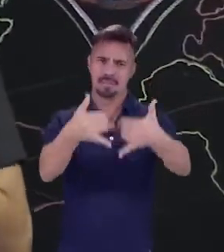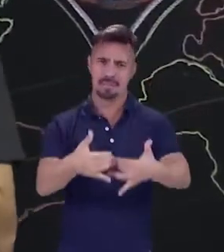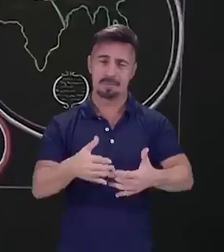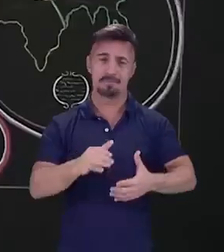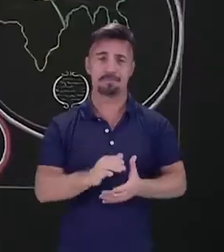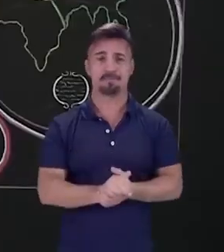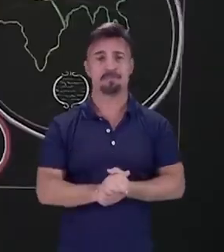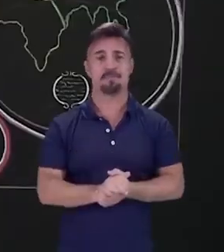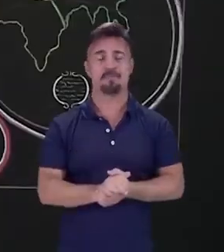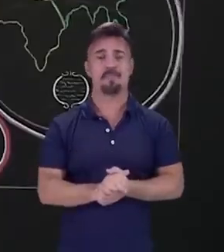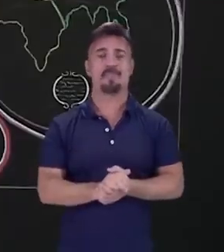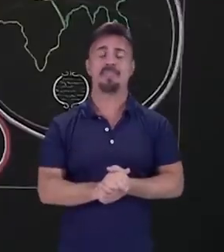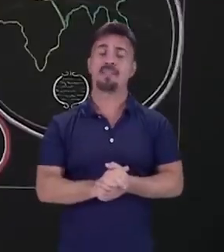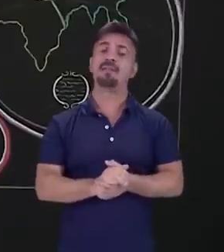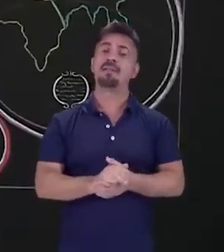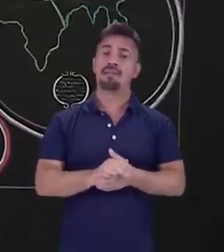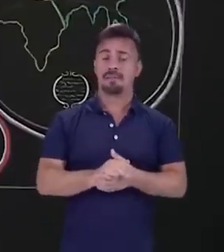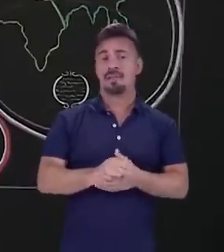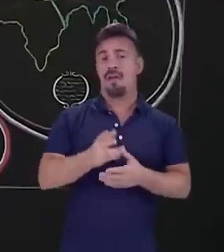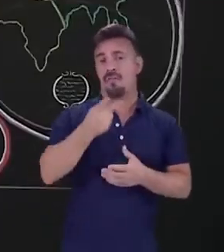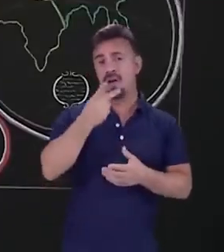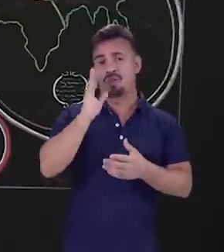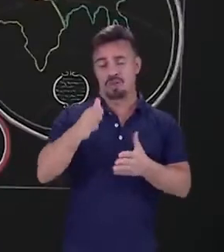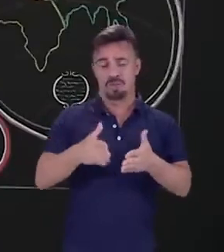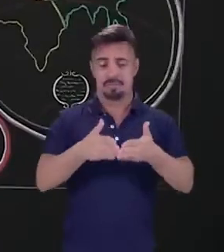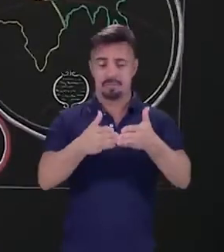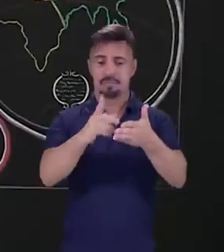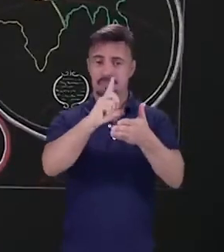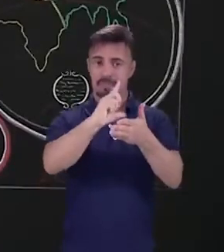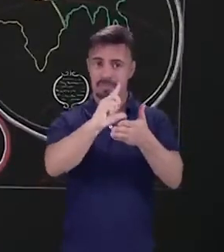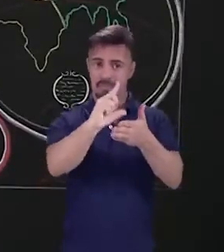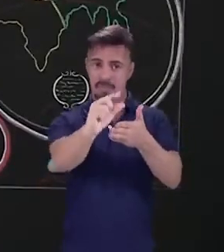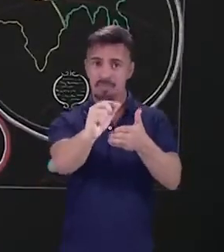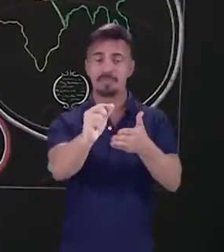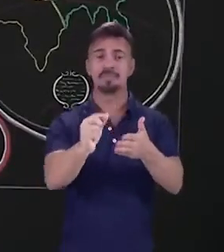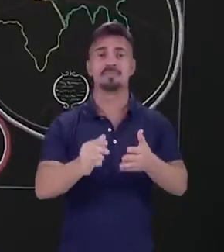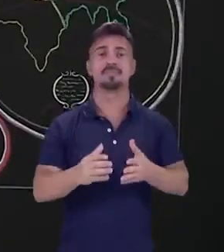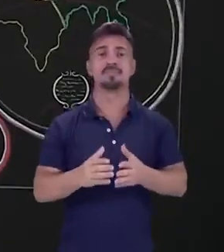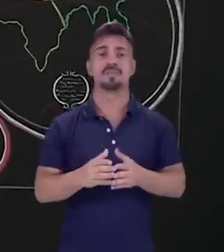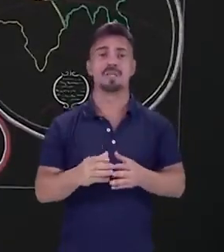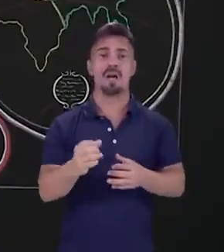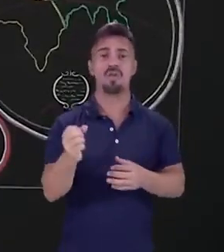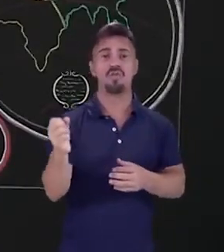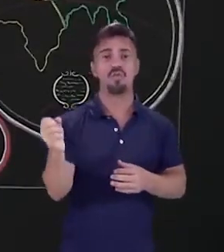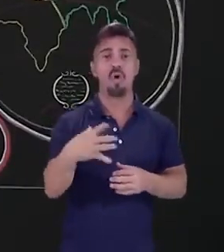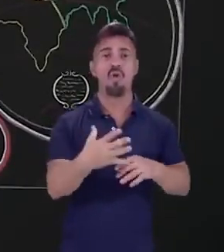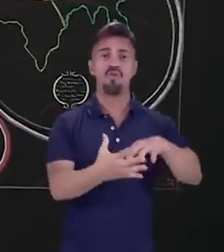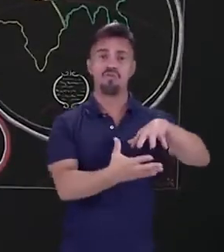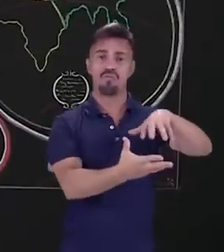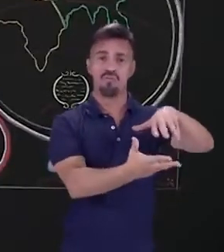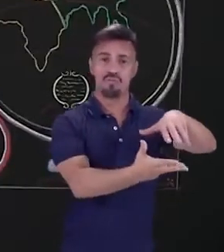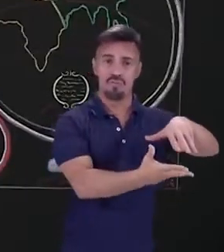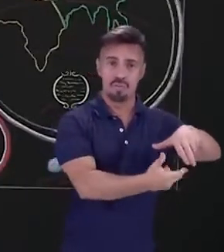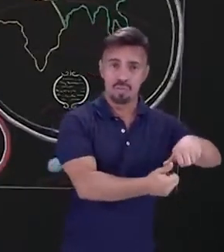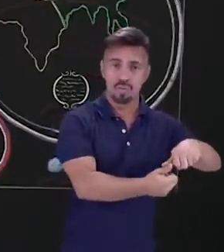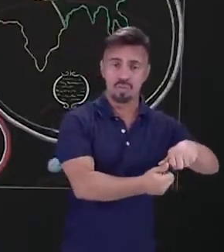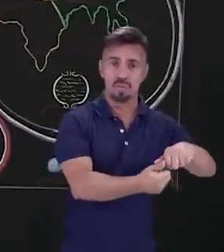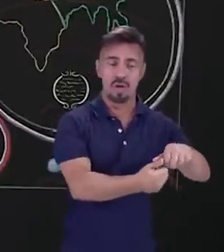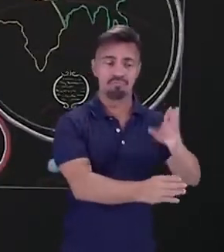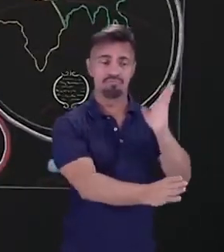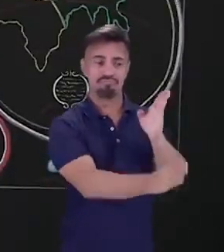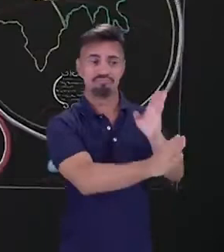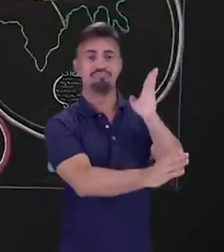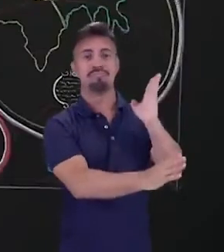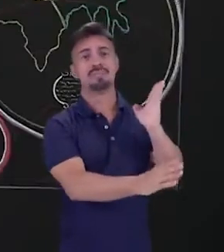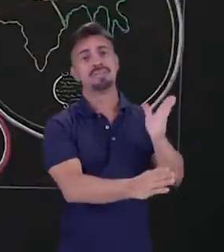vocês. Beleza, então a gente falou um pouco que as grandes navegações separaram o que era o novo mundo, que era esse das